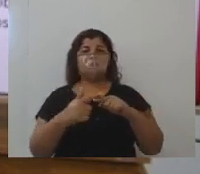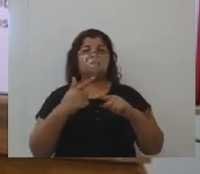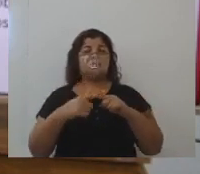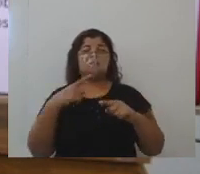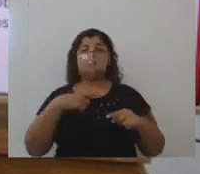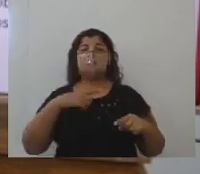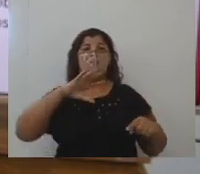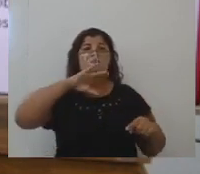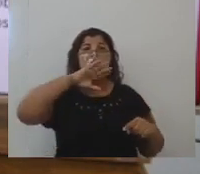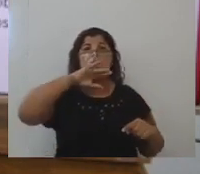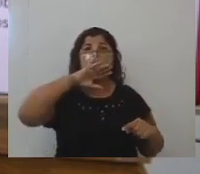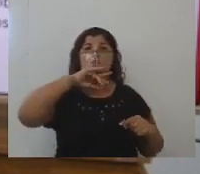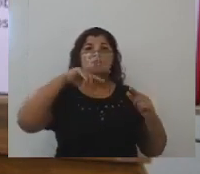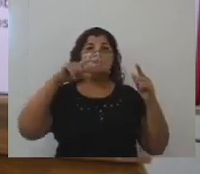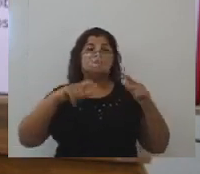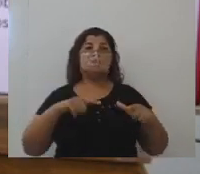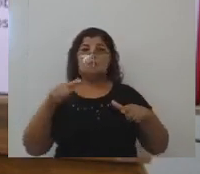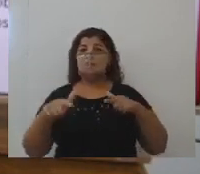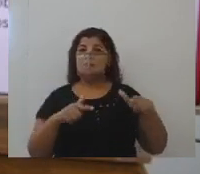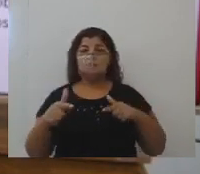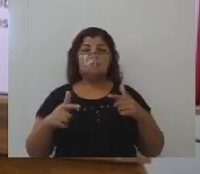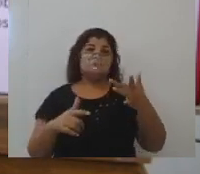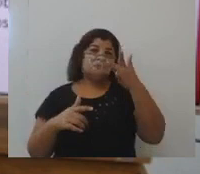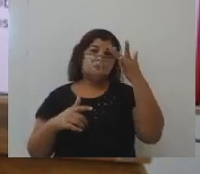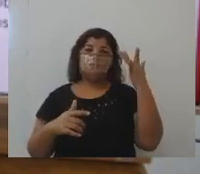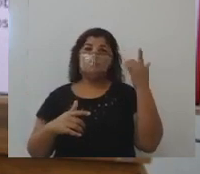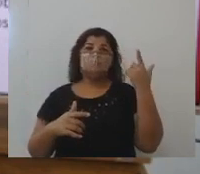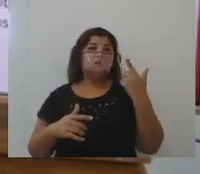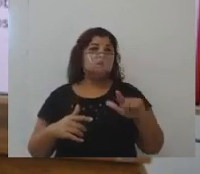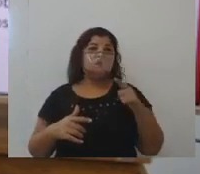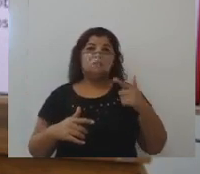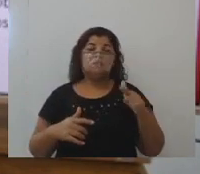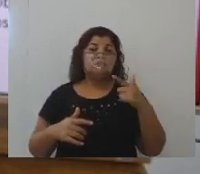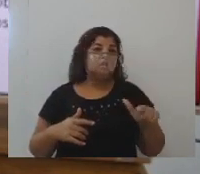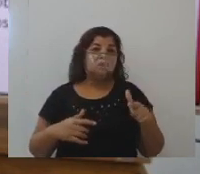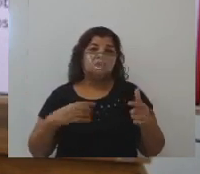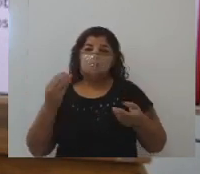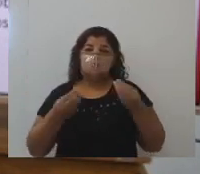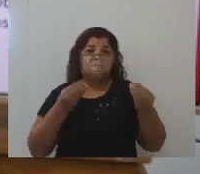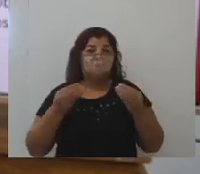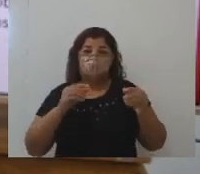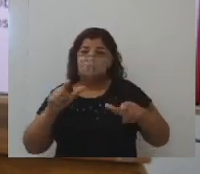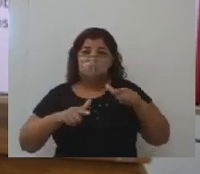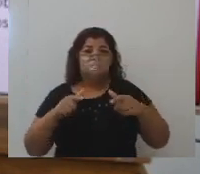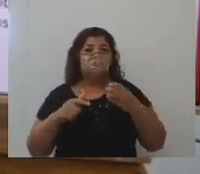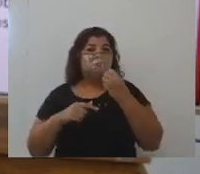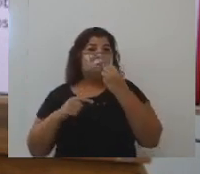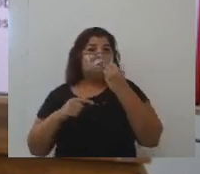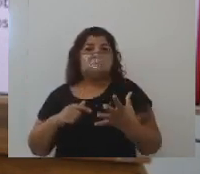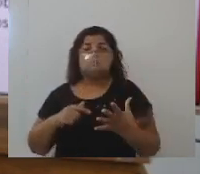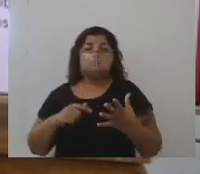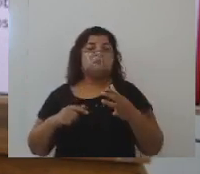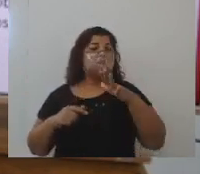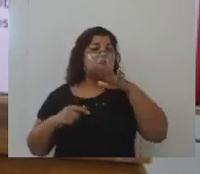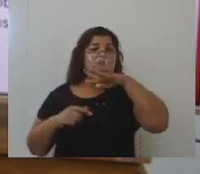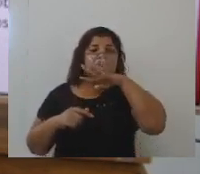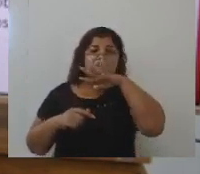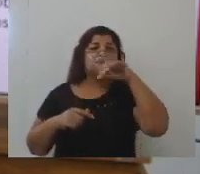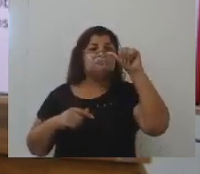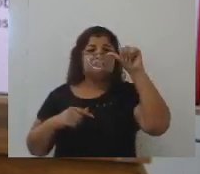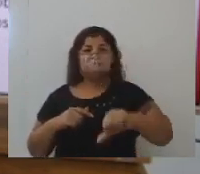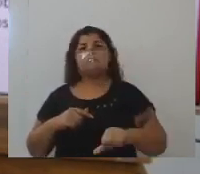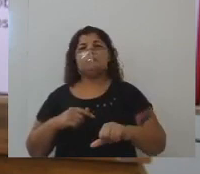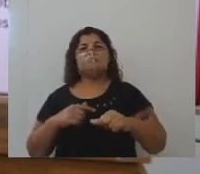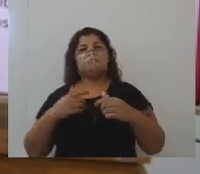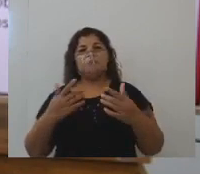tão grande que tem pessoas que não têm absolutamente nenhuma condição de trabalho, certo? E aí a precarização do trabalho,